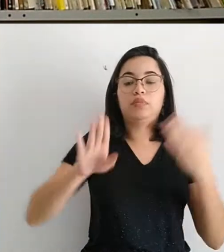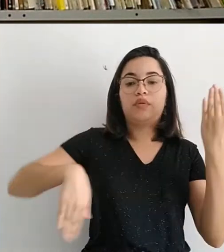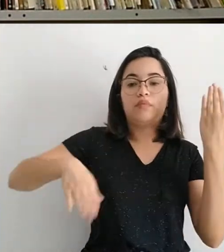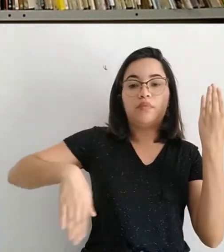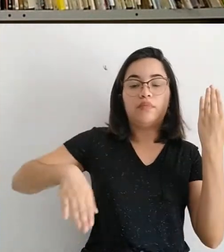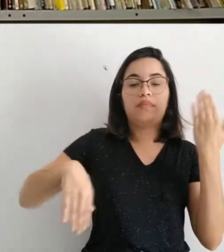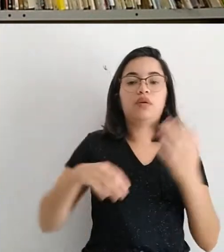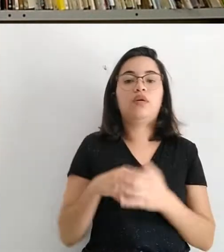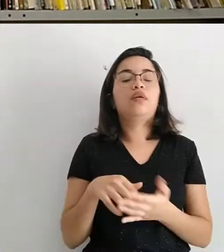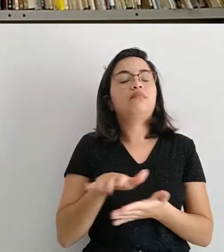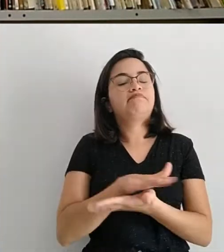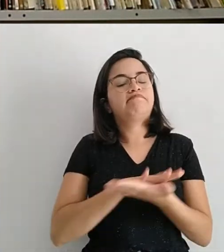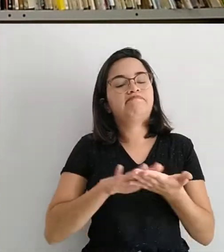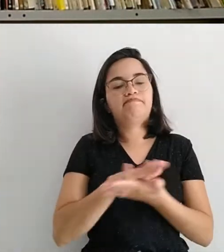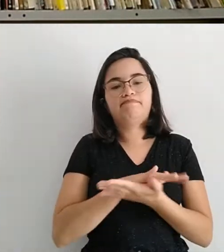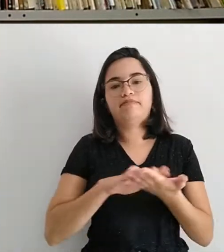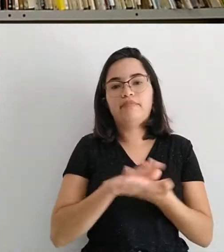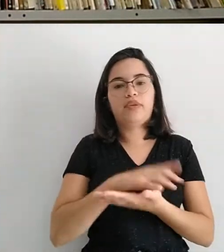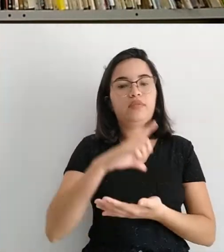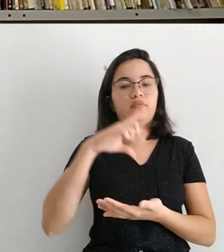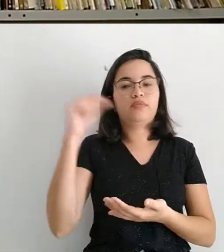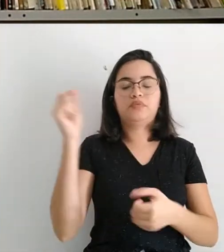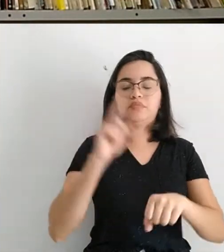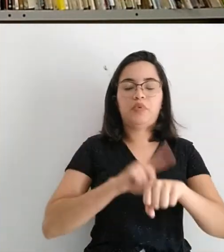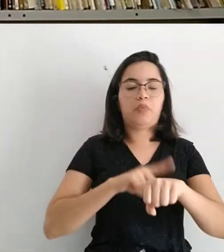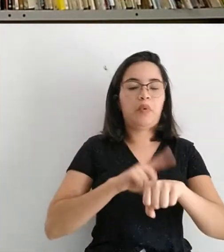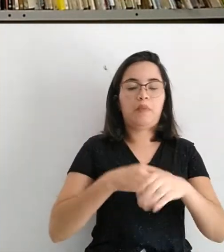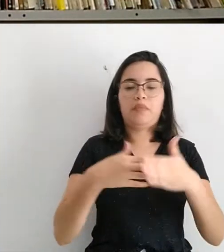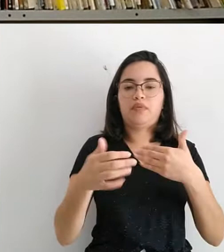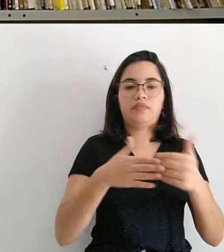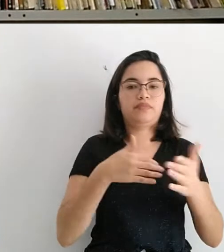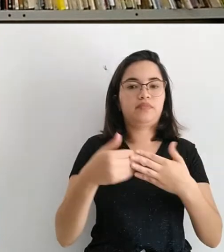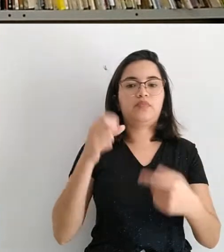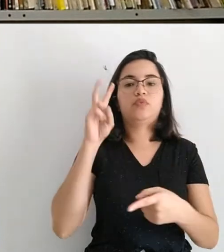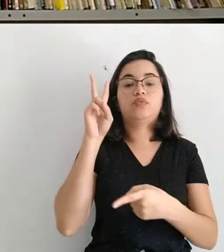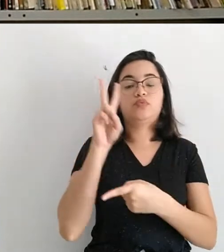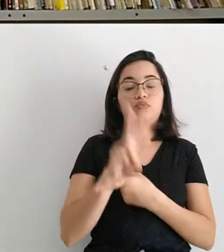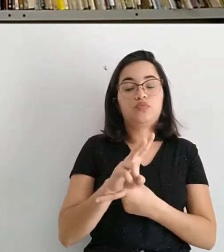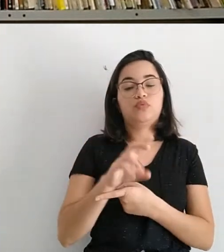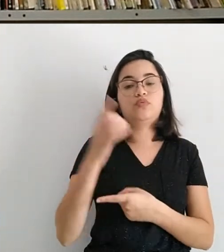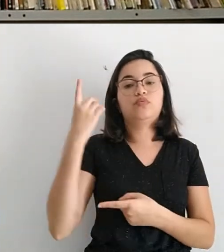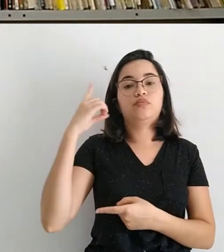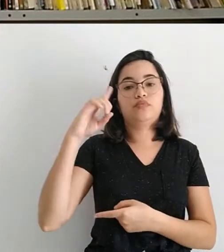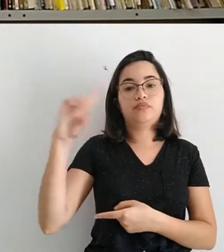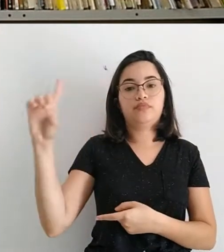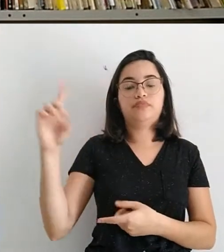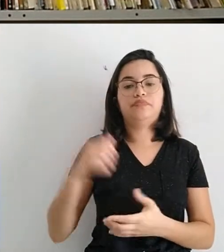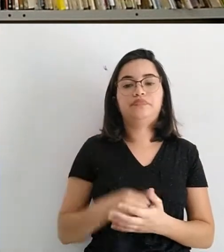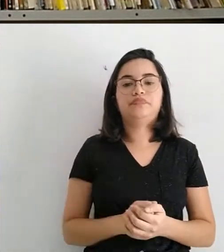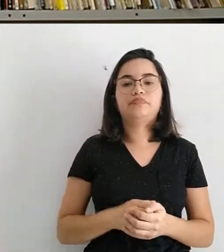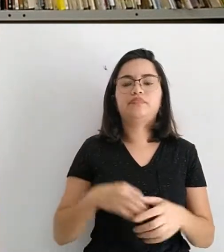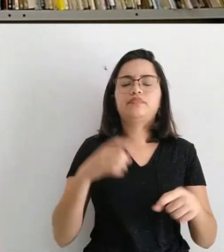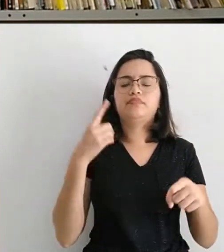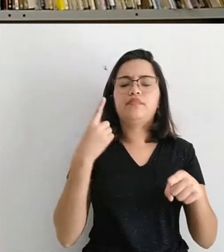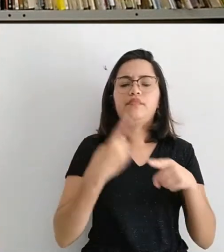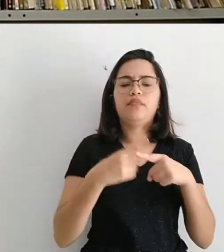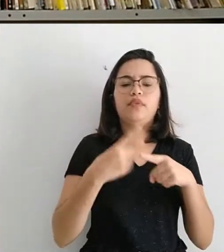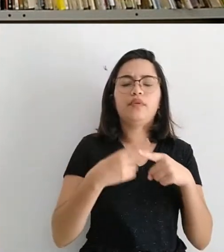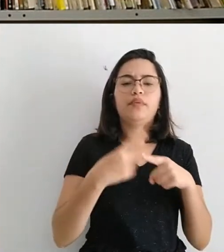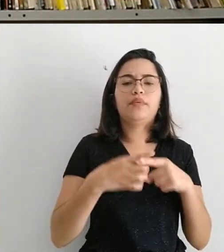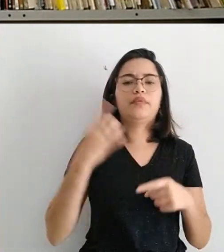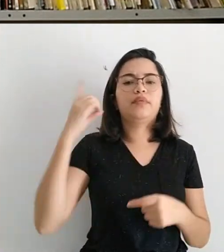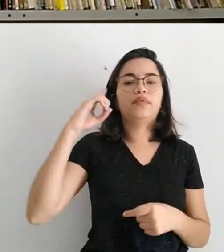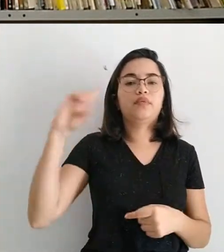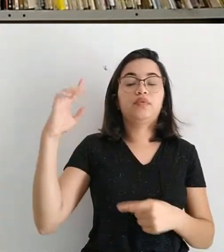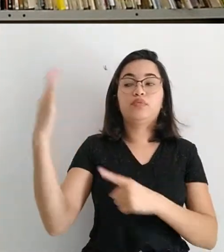praia. Nada escapa por um momento sequer dos olhos de Deus. E por que